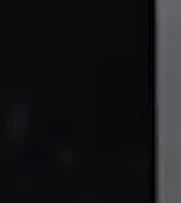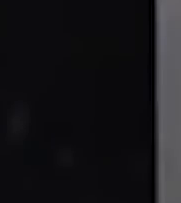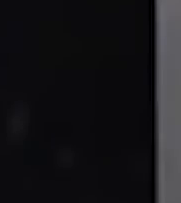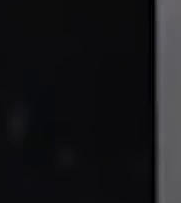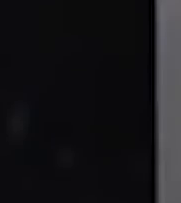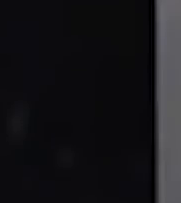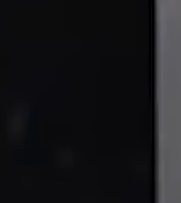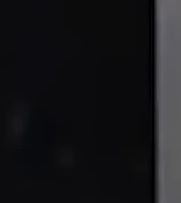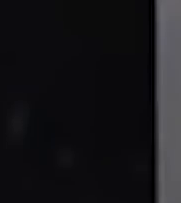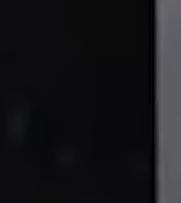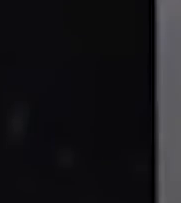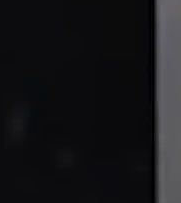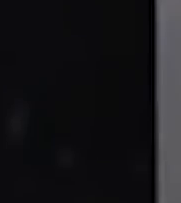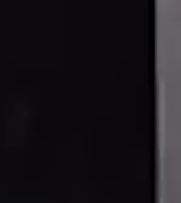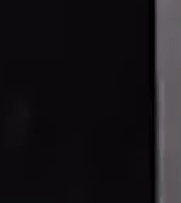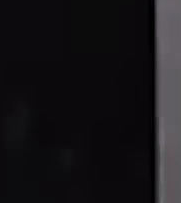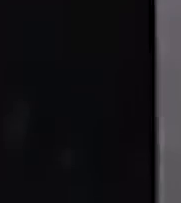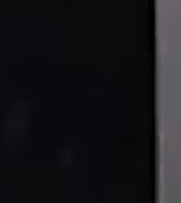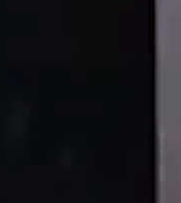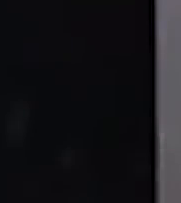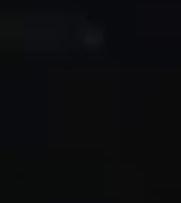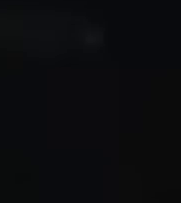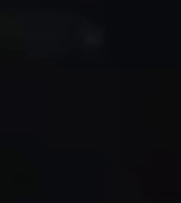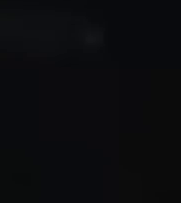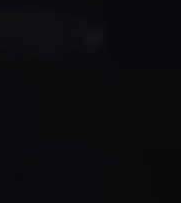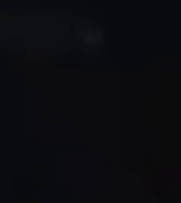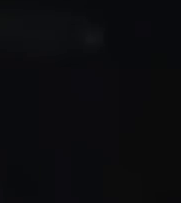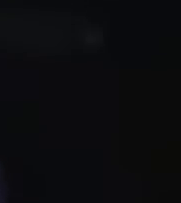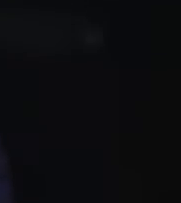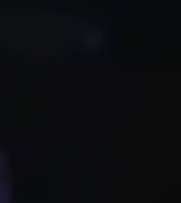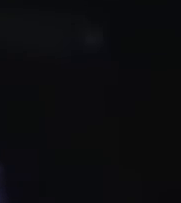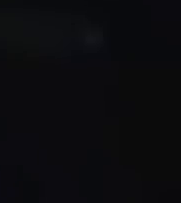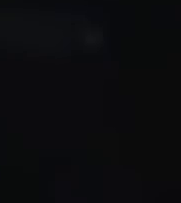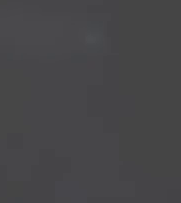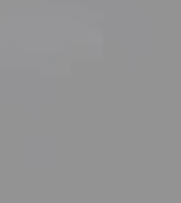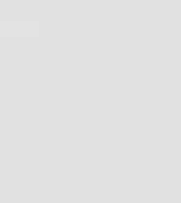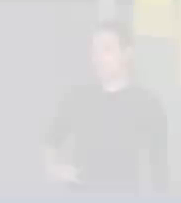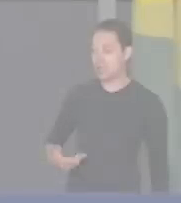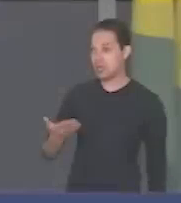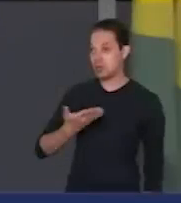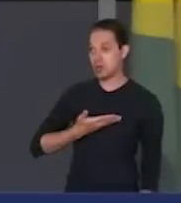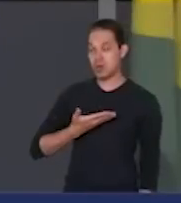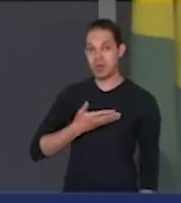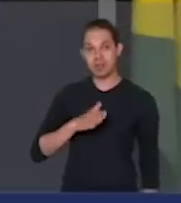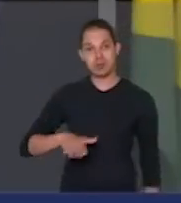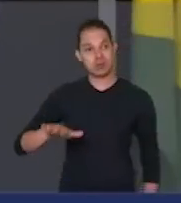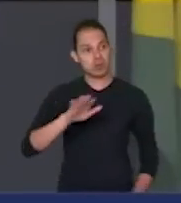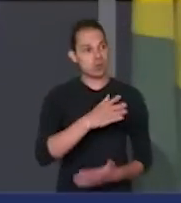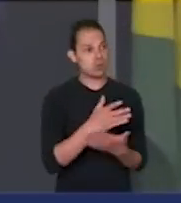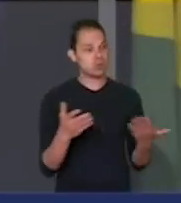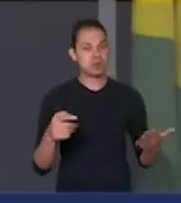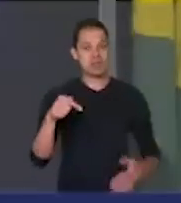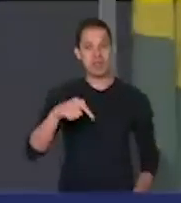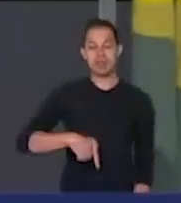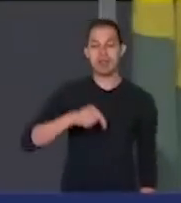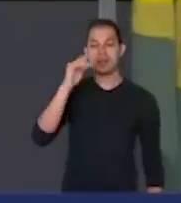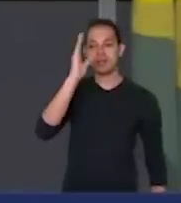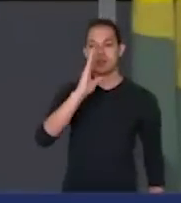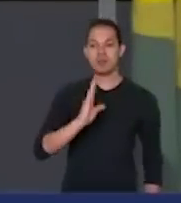à censura neste momento por parte de um tribunal. Vivemos no Brasil nesse momento